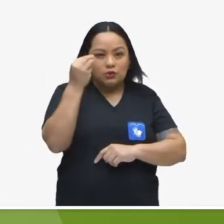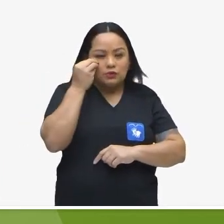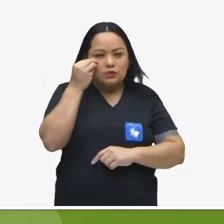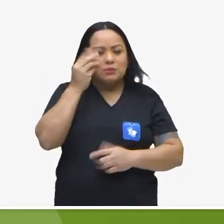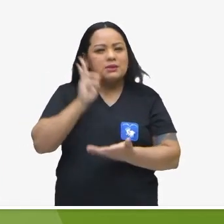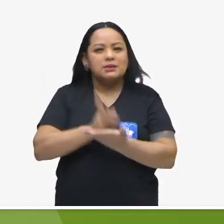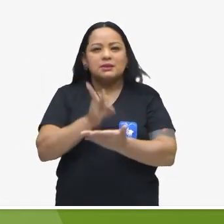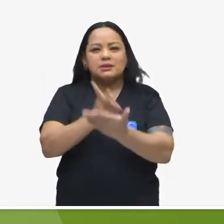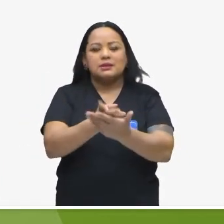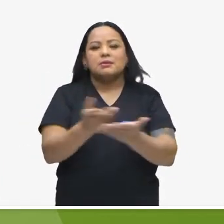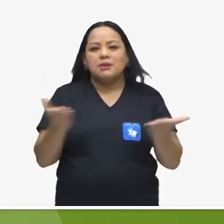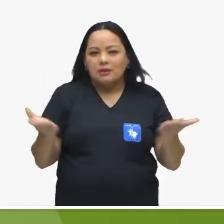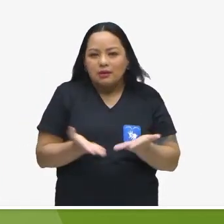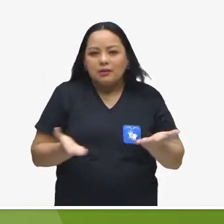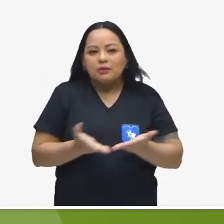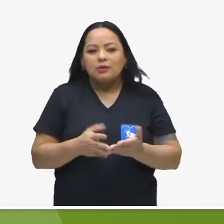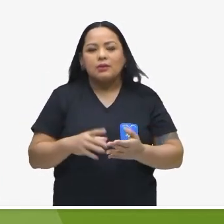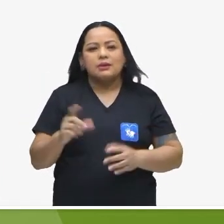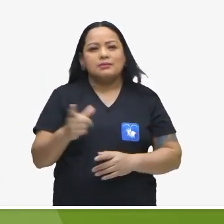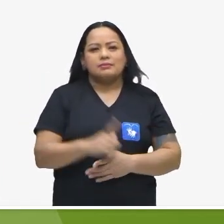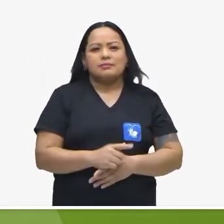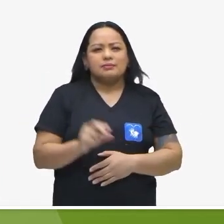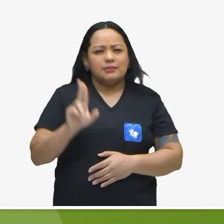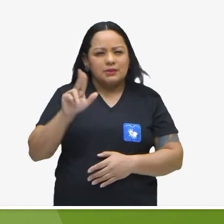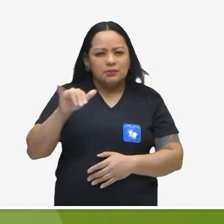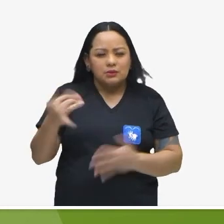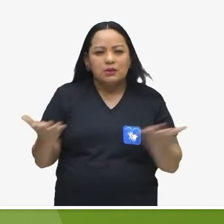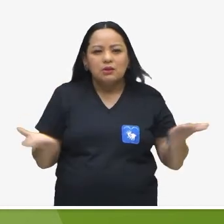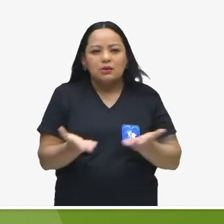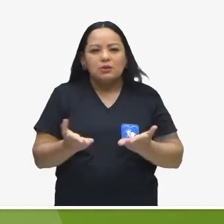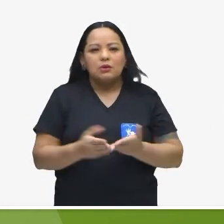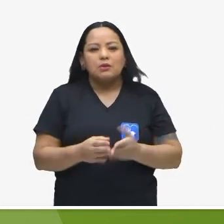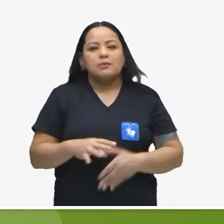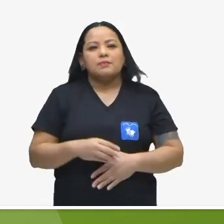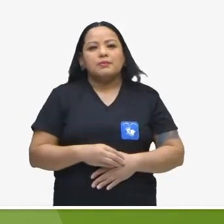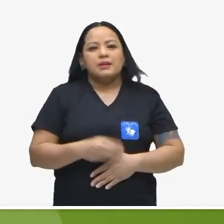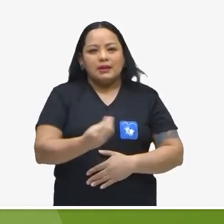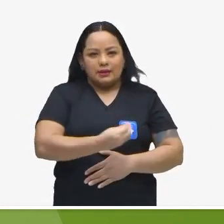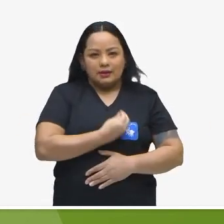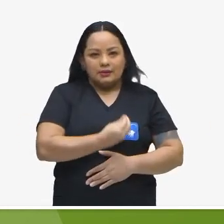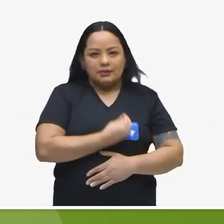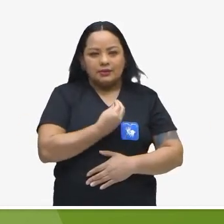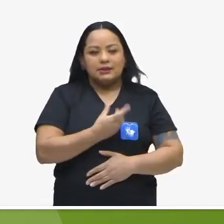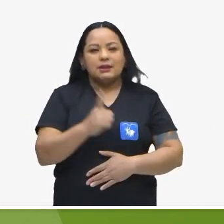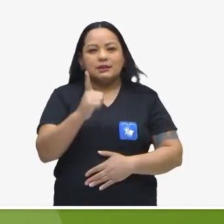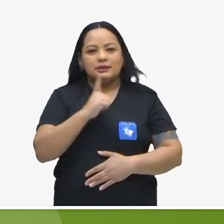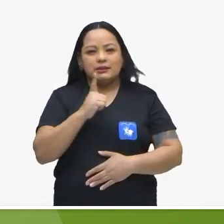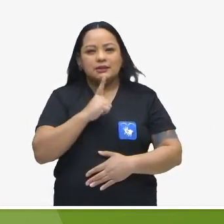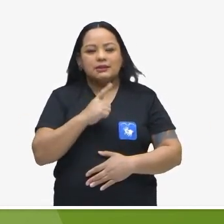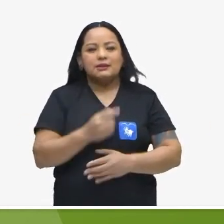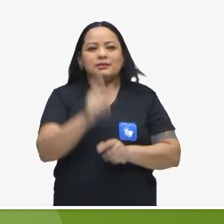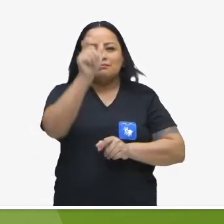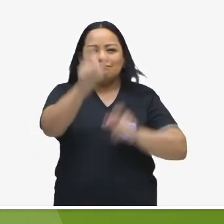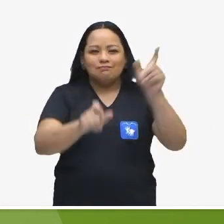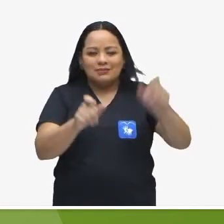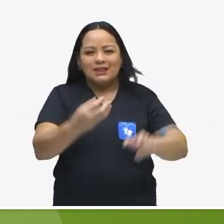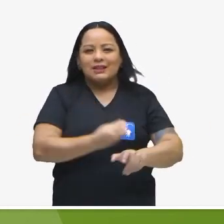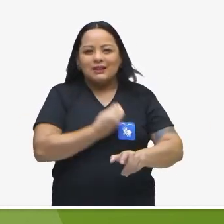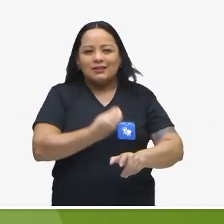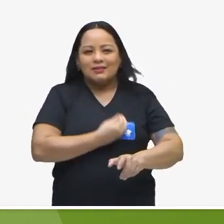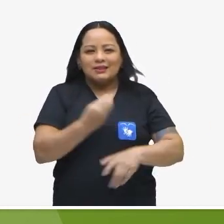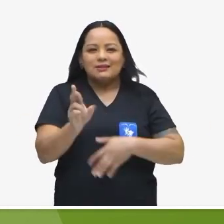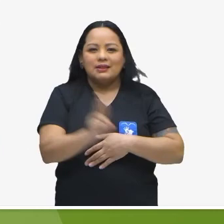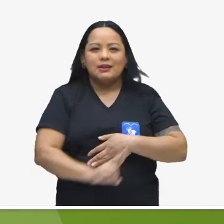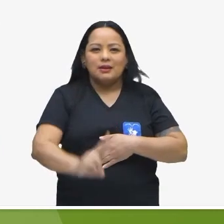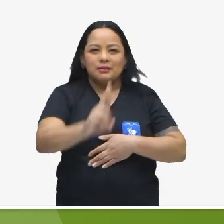aqui até agora nessa unidade, possui uma porção biótica, uma porção de seres vivos, né, representada aí